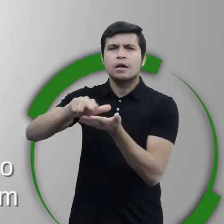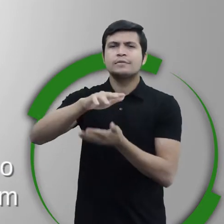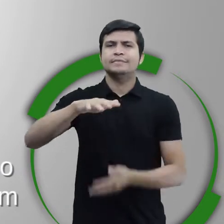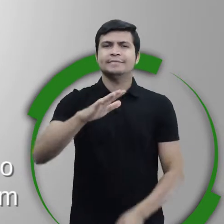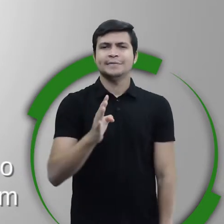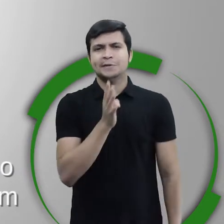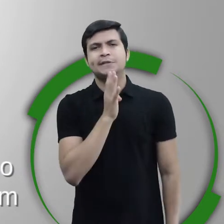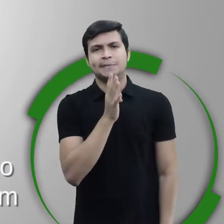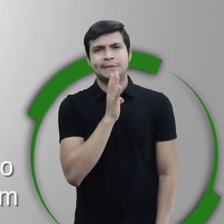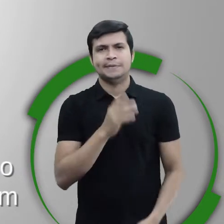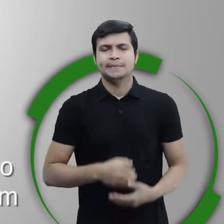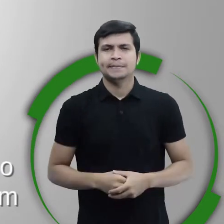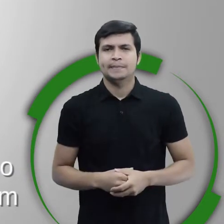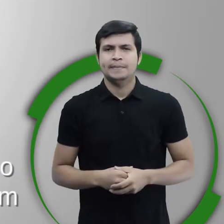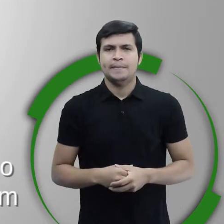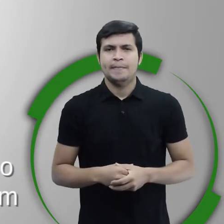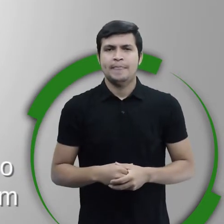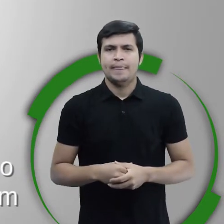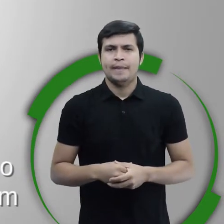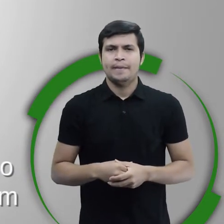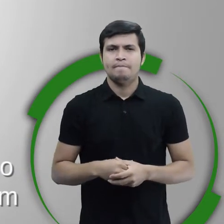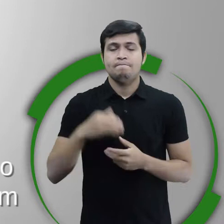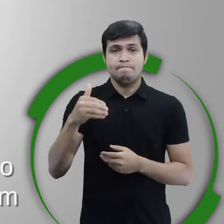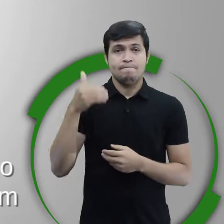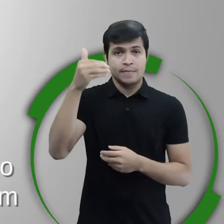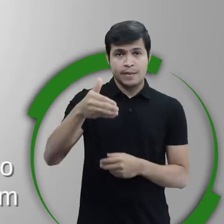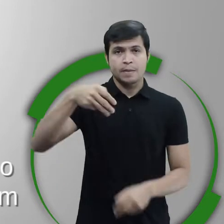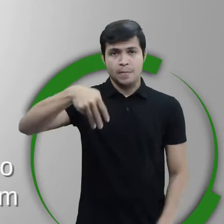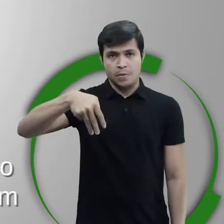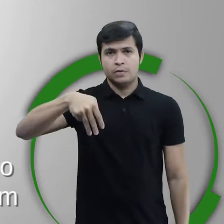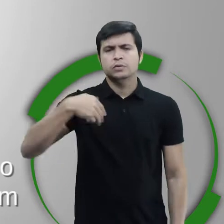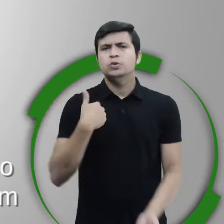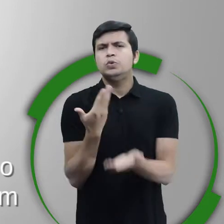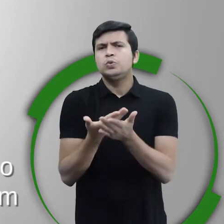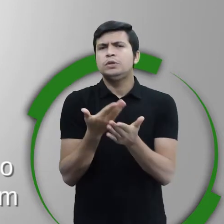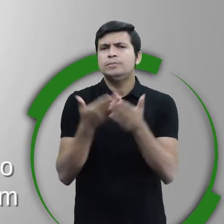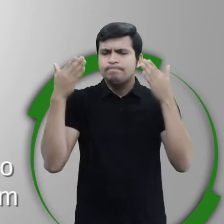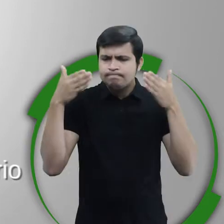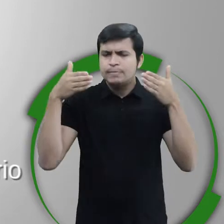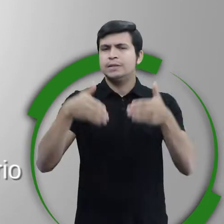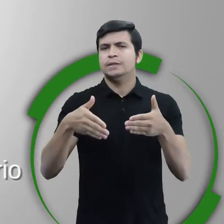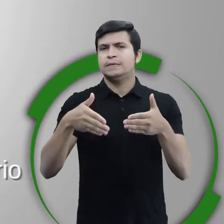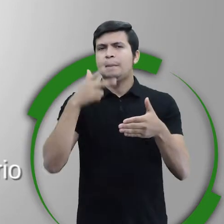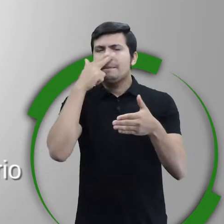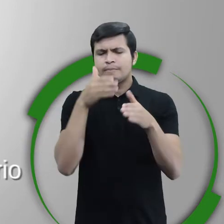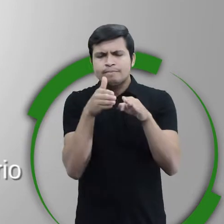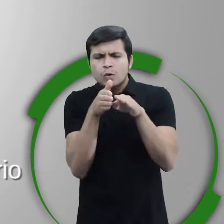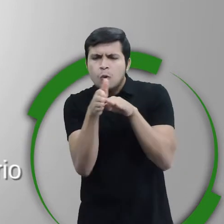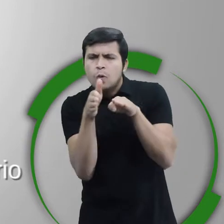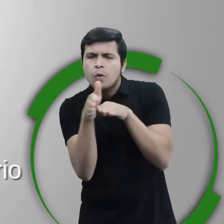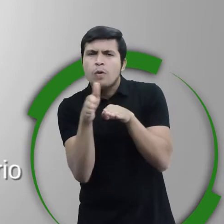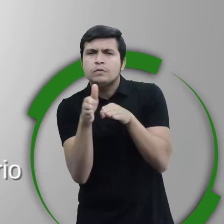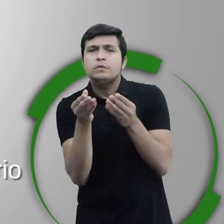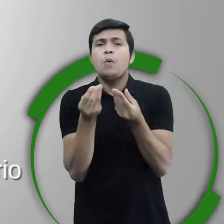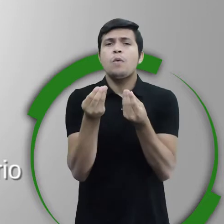No módulo seguinte, começamos a estudar o assunto do curso em específico, iniciando com as orientações